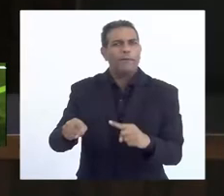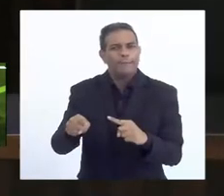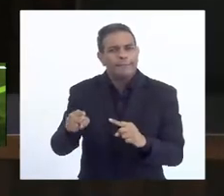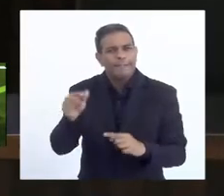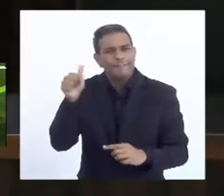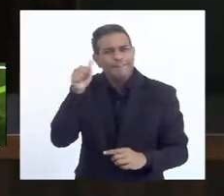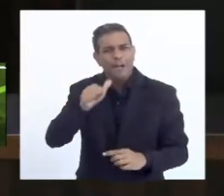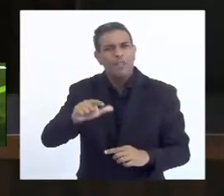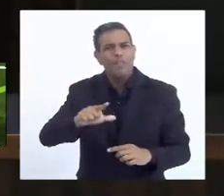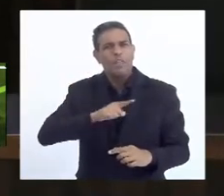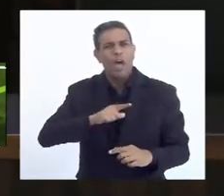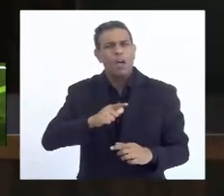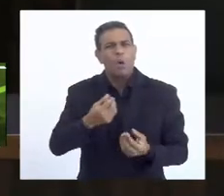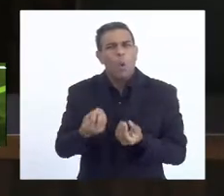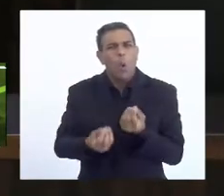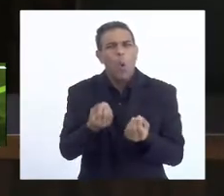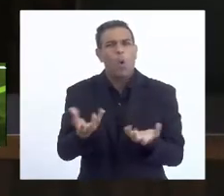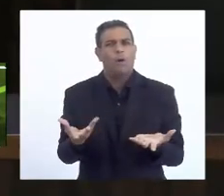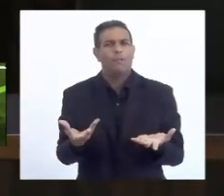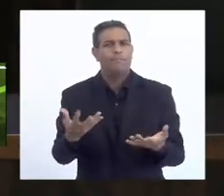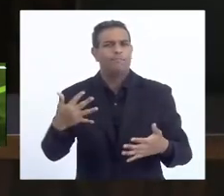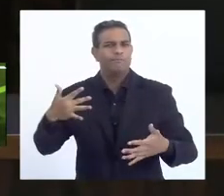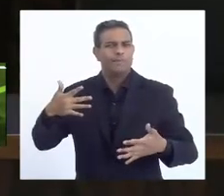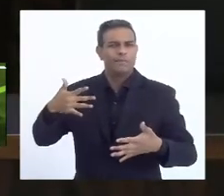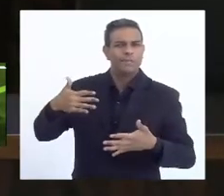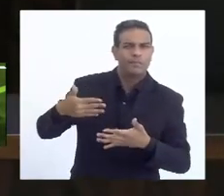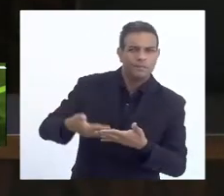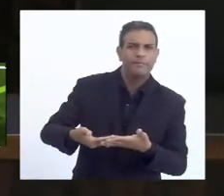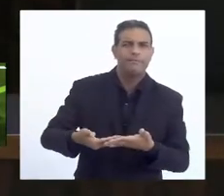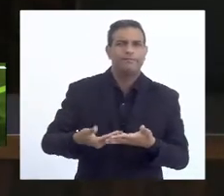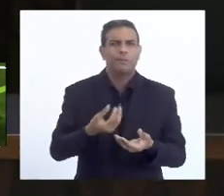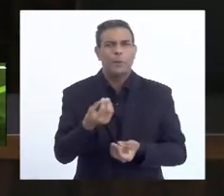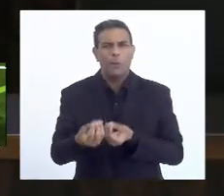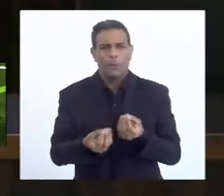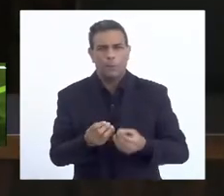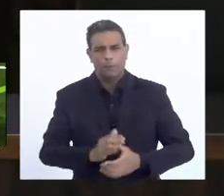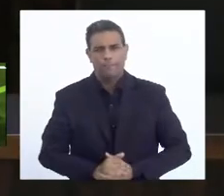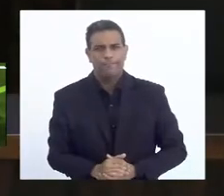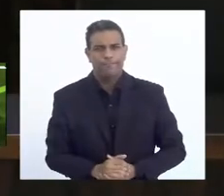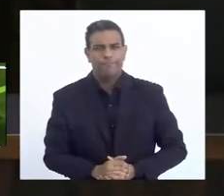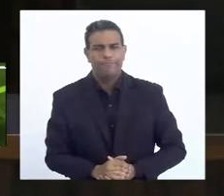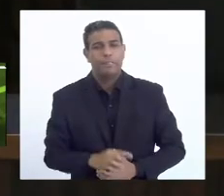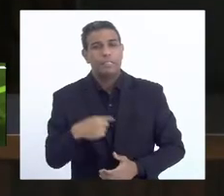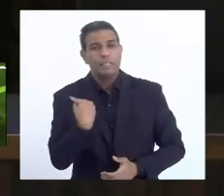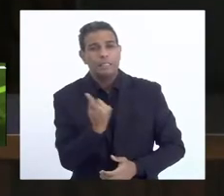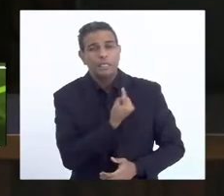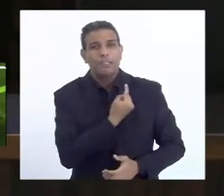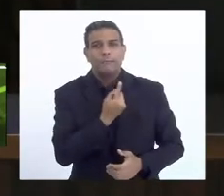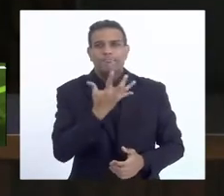transcendindo a questão ideológica partidária. A gente tem que